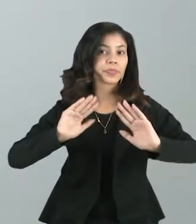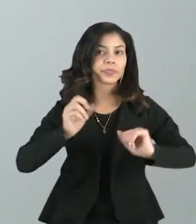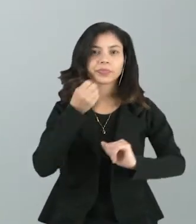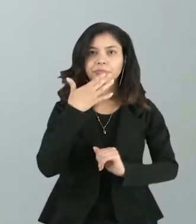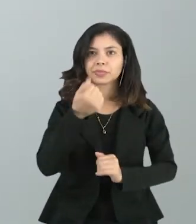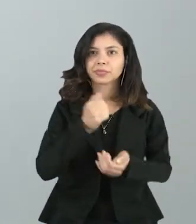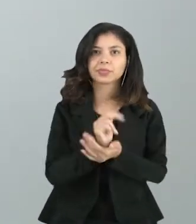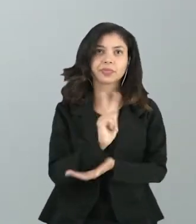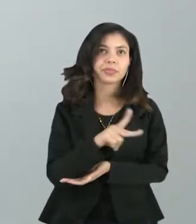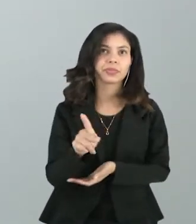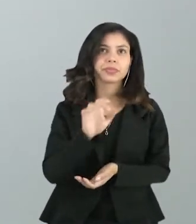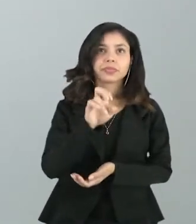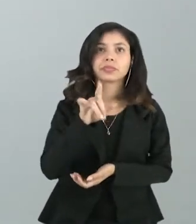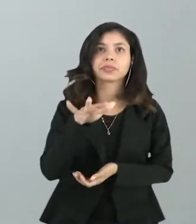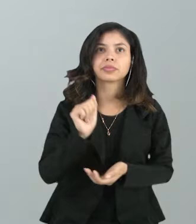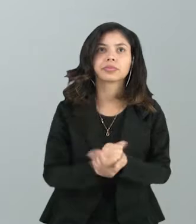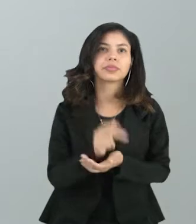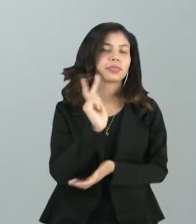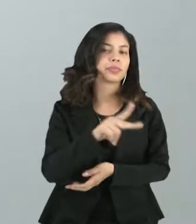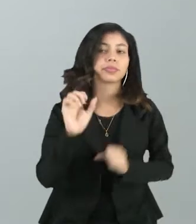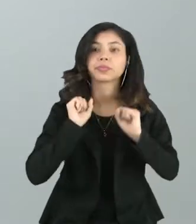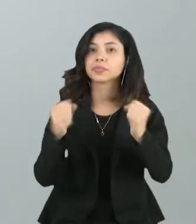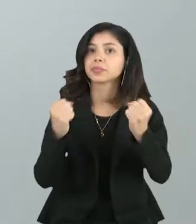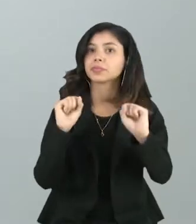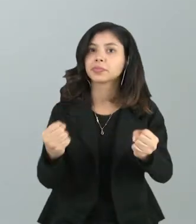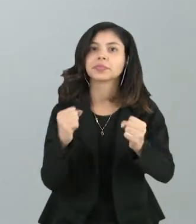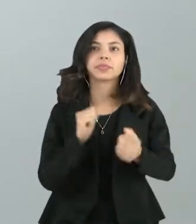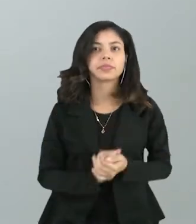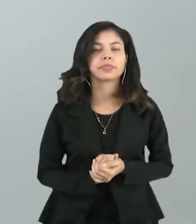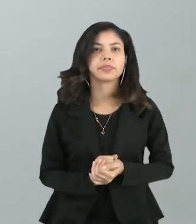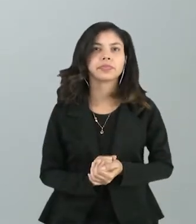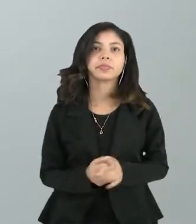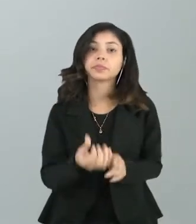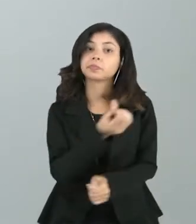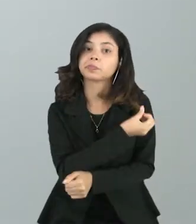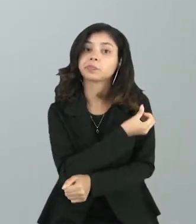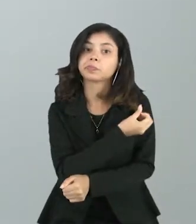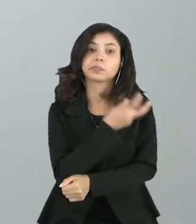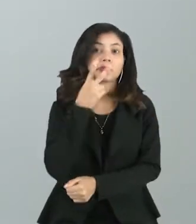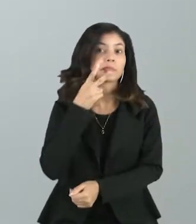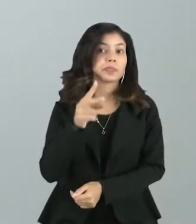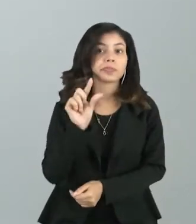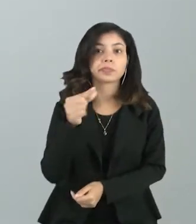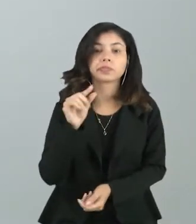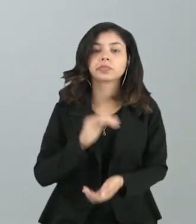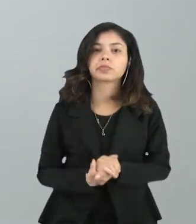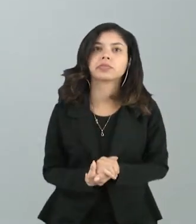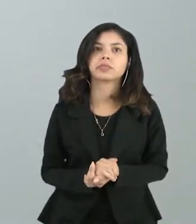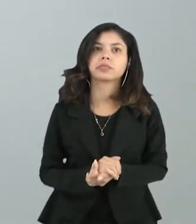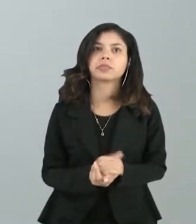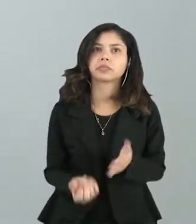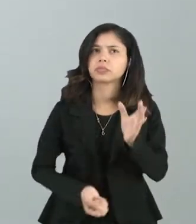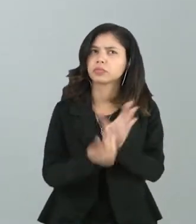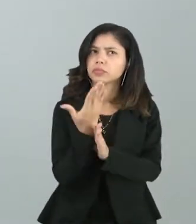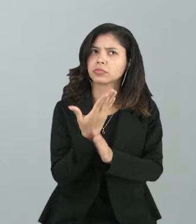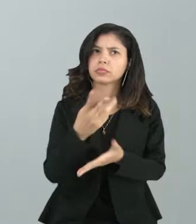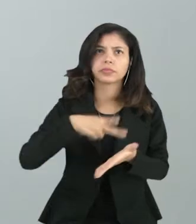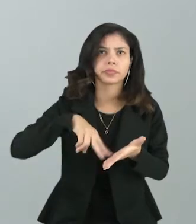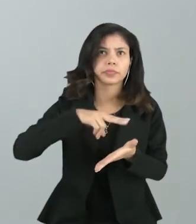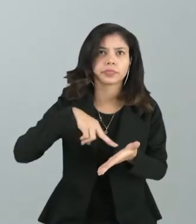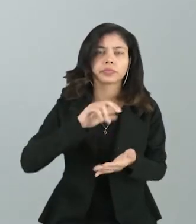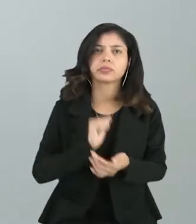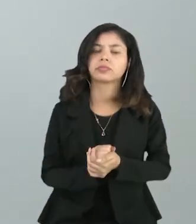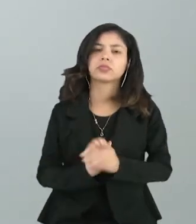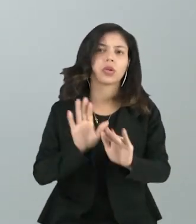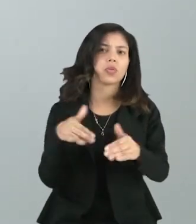Olá, tudo bem? Eu sou a professora Estela, professora de Educação Física, e para o sexto ano nós vamos ver um pouquinho sobre as origens das danças,